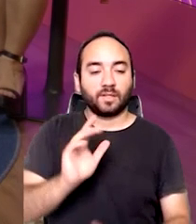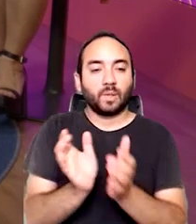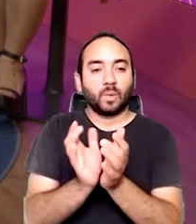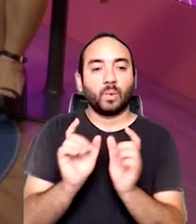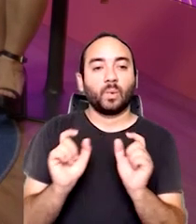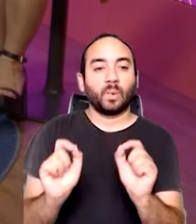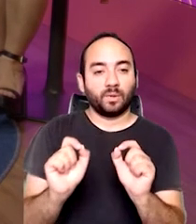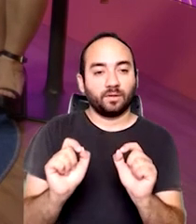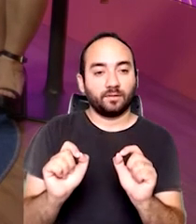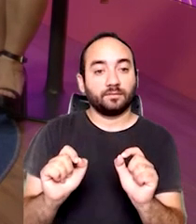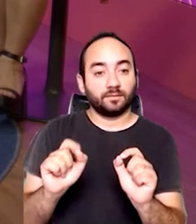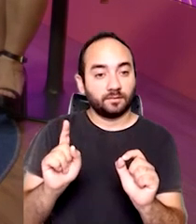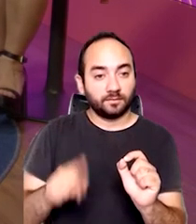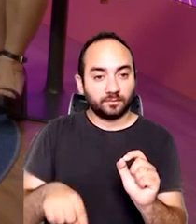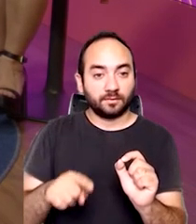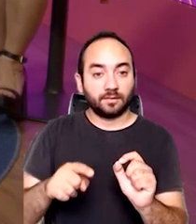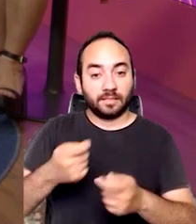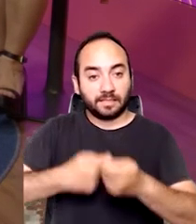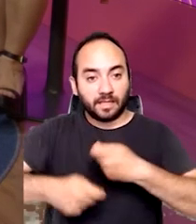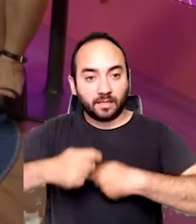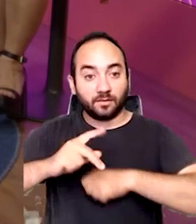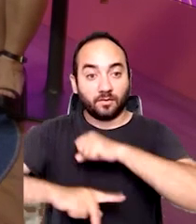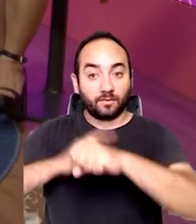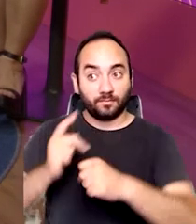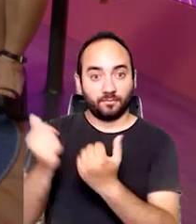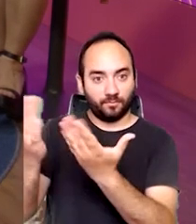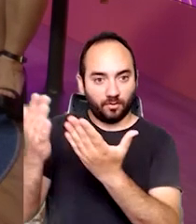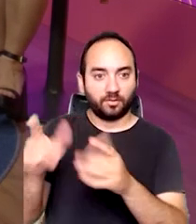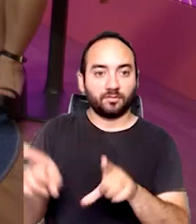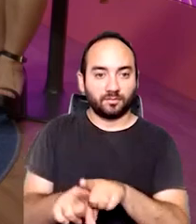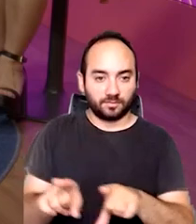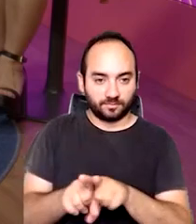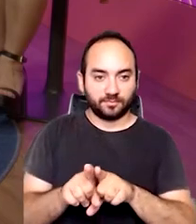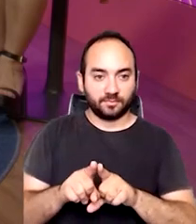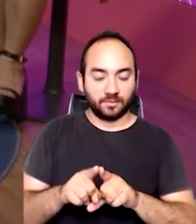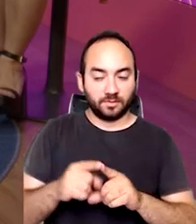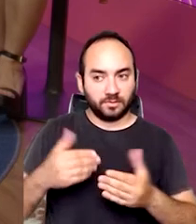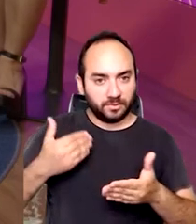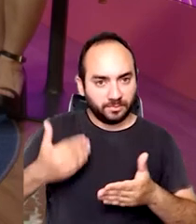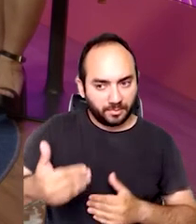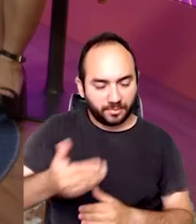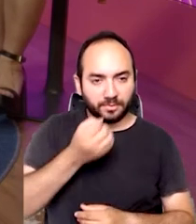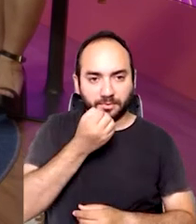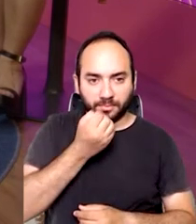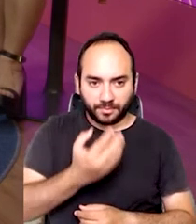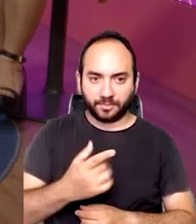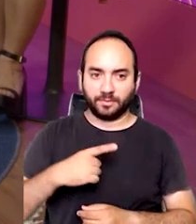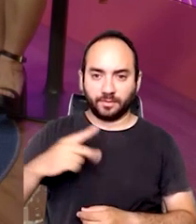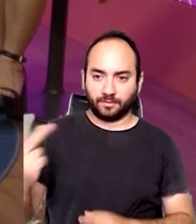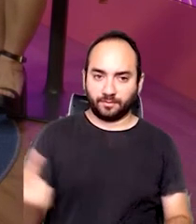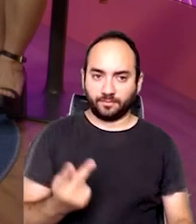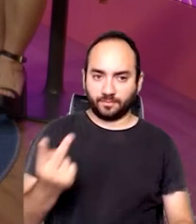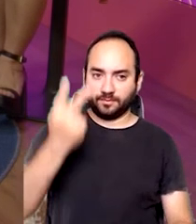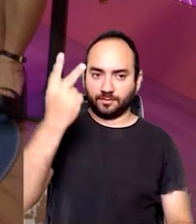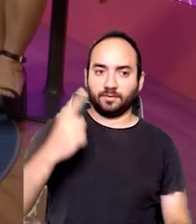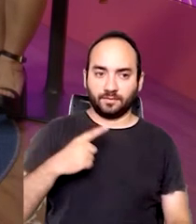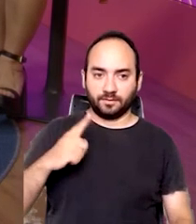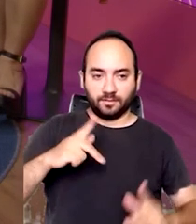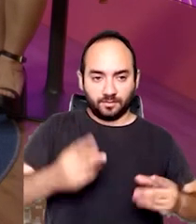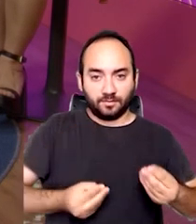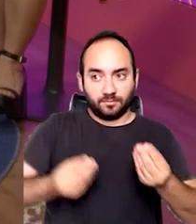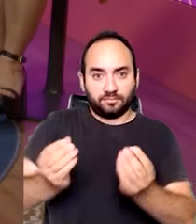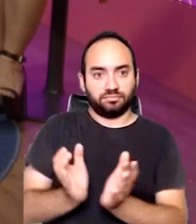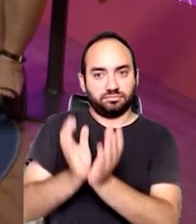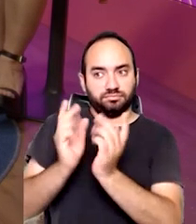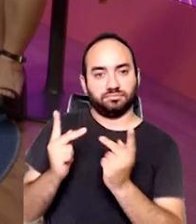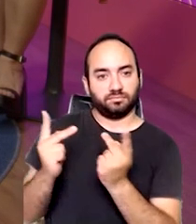venceu aí na categoria negócios internacionais uma nova tendência né um uma valorização que o